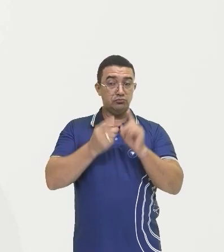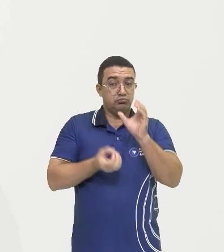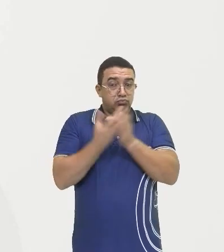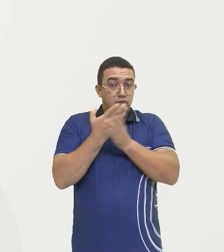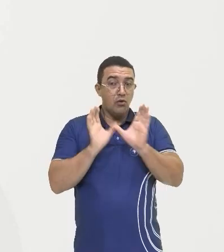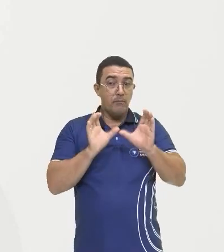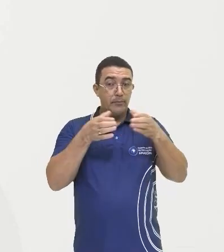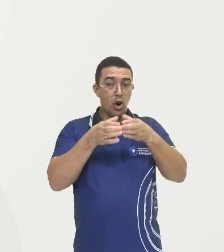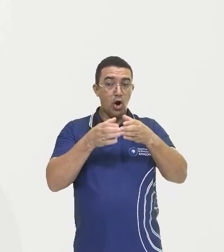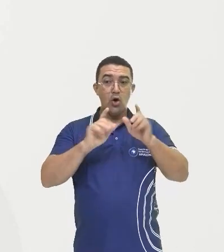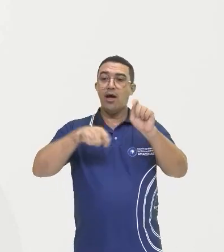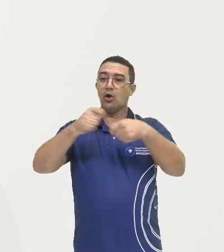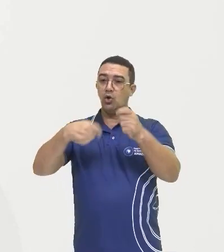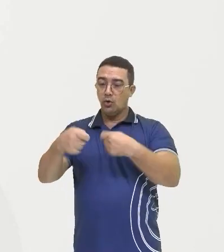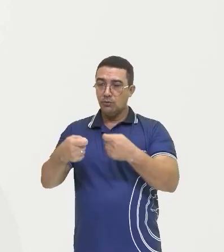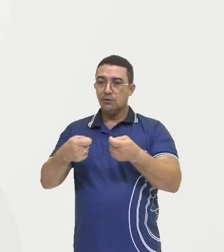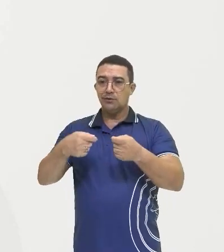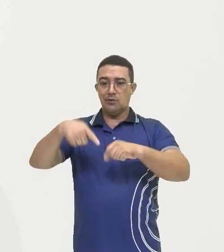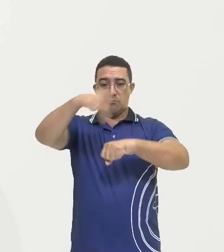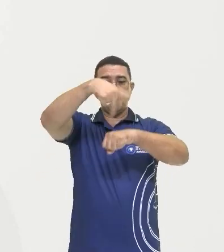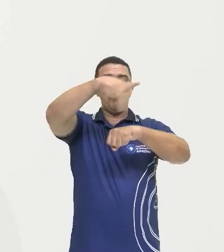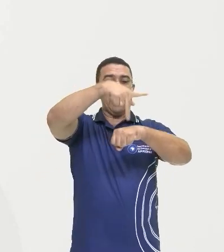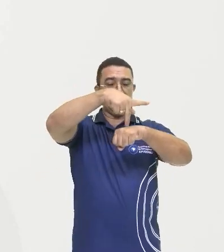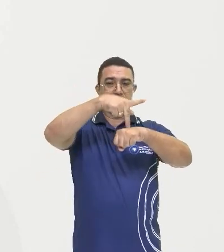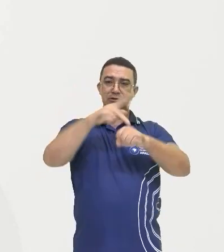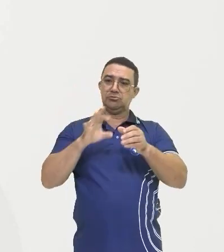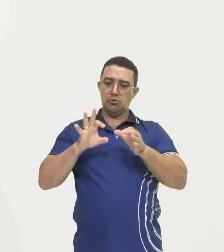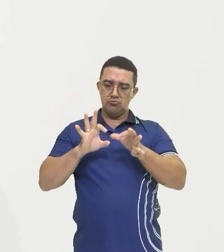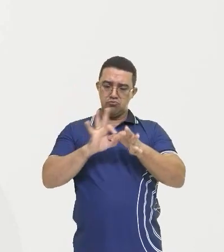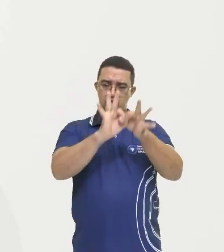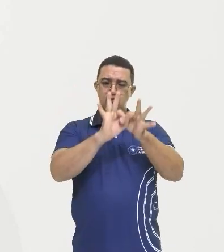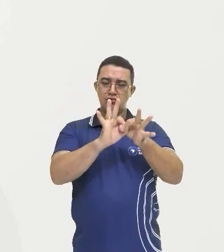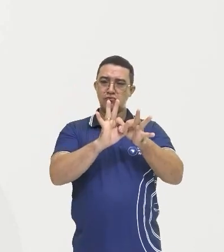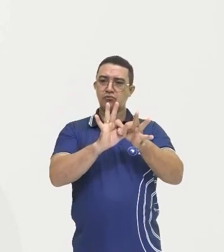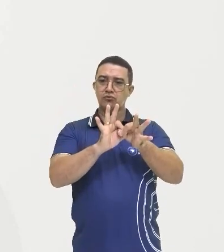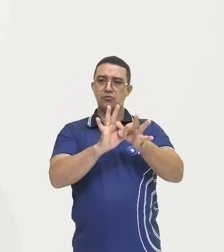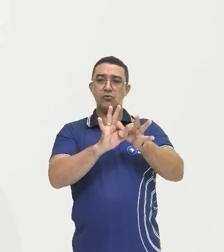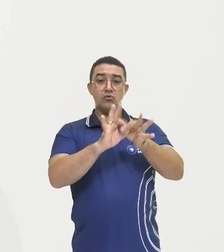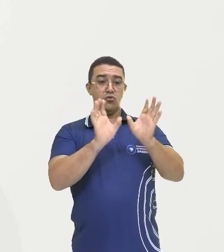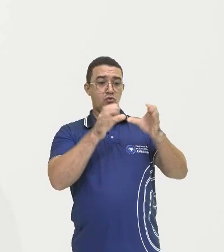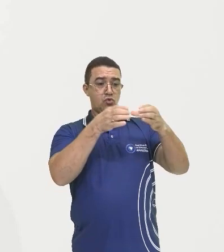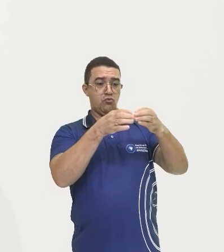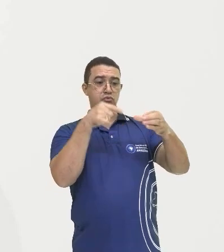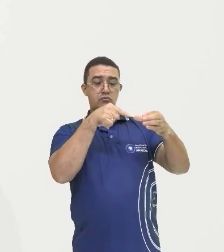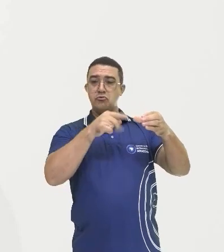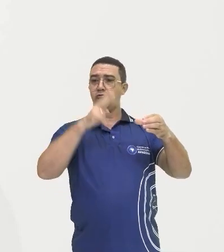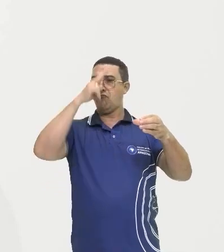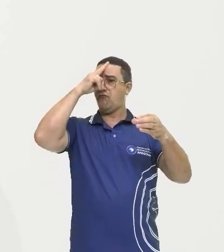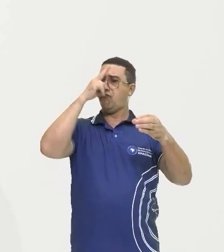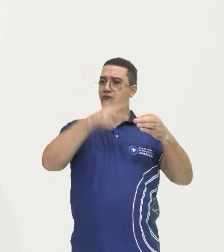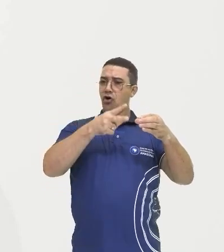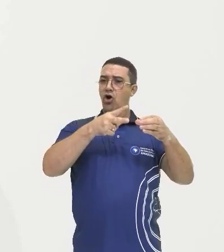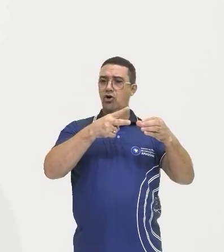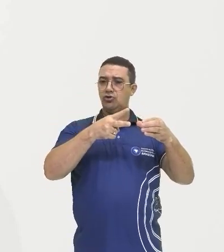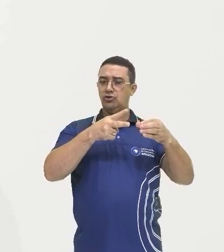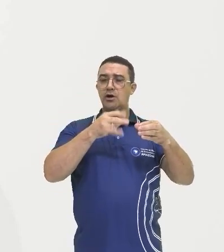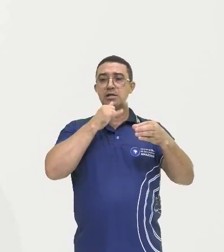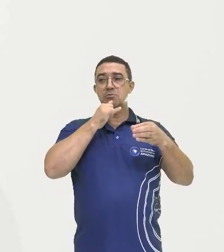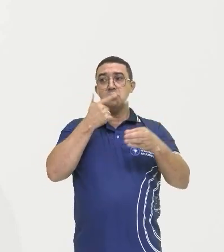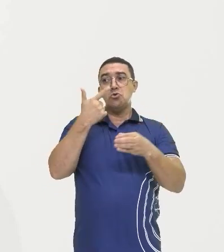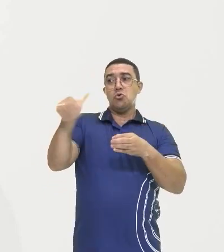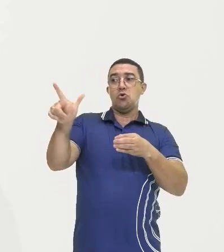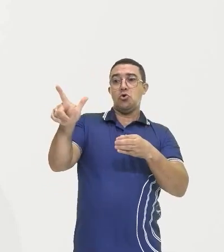econômico é para que esses países se juntem e se tornem mais fortes diante de